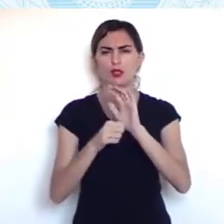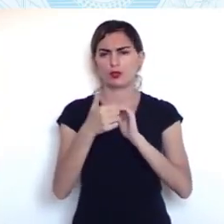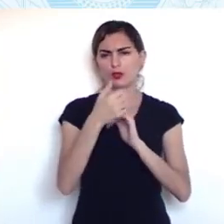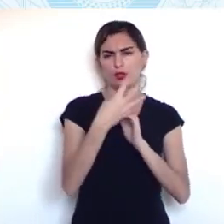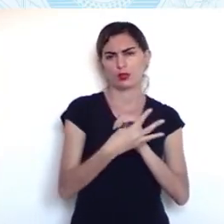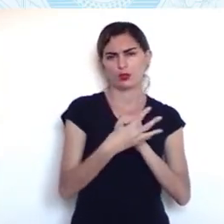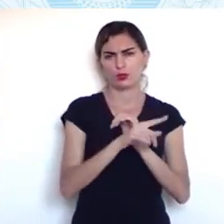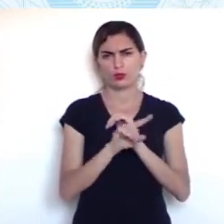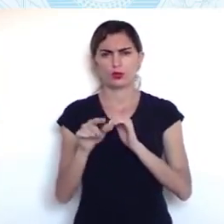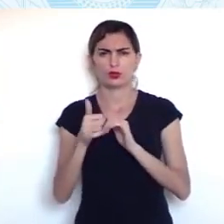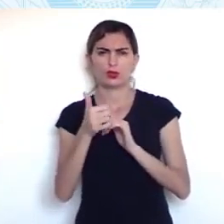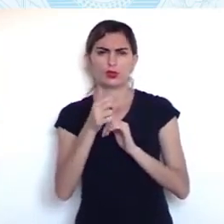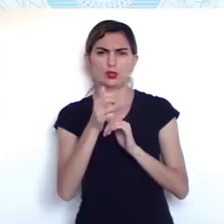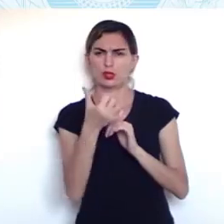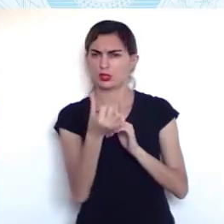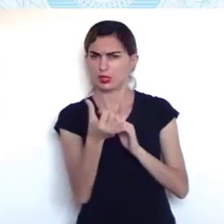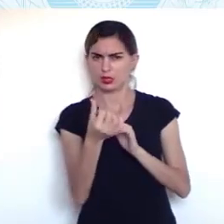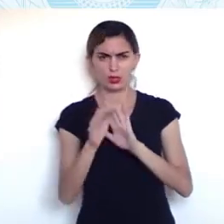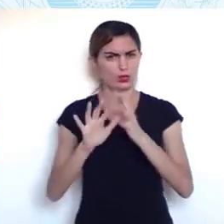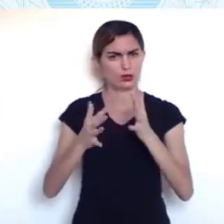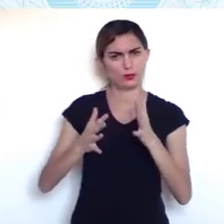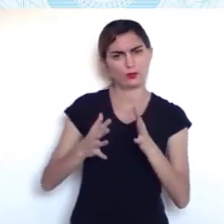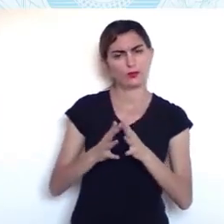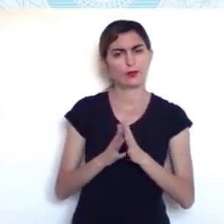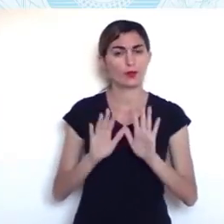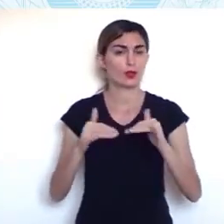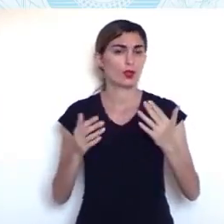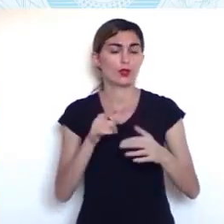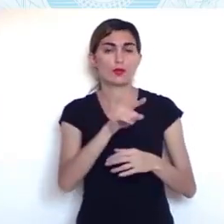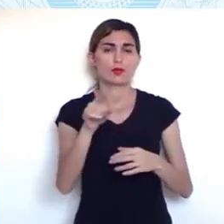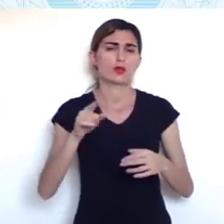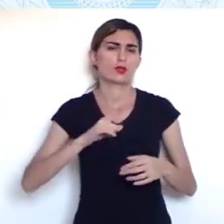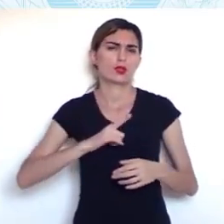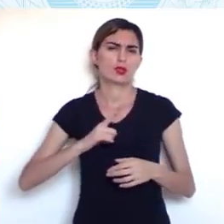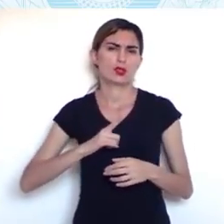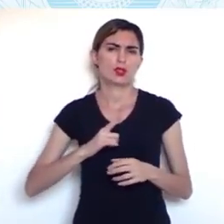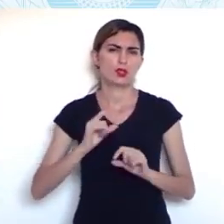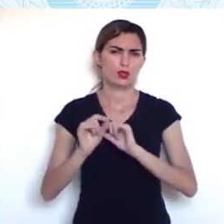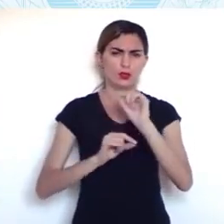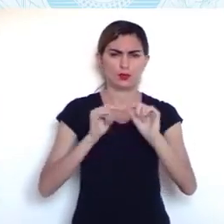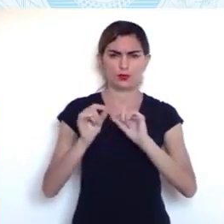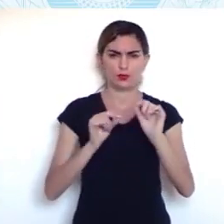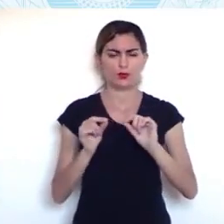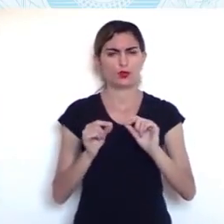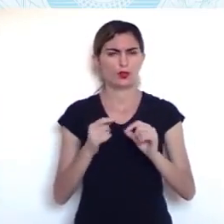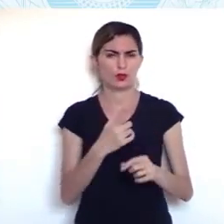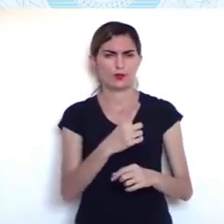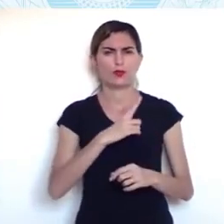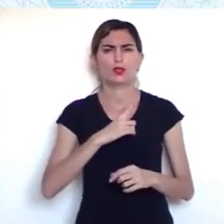século XIV e século XVI, não é isso? Então, você vai ter, na realidade, o seguinte,